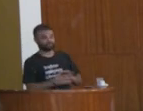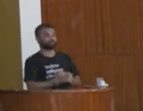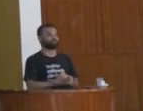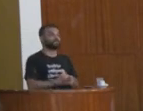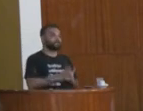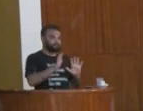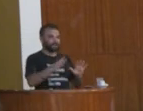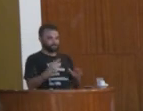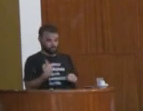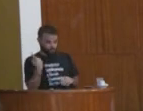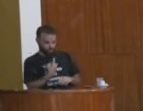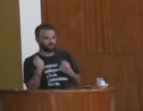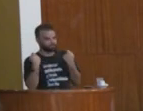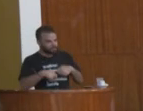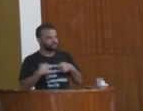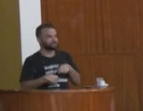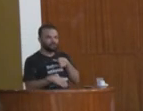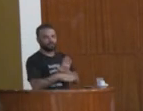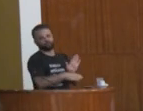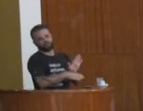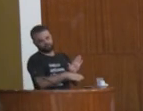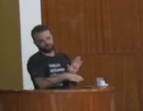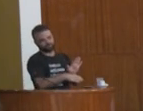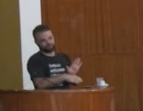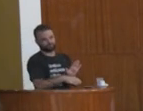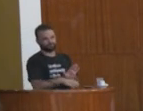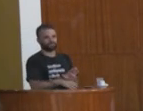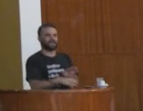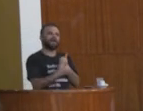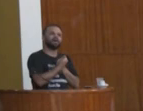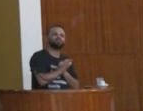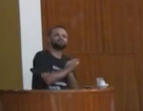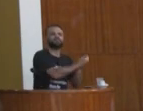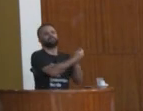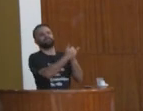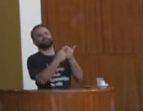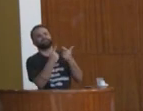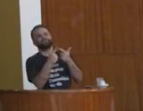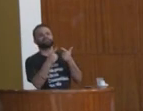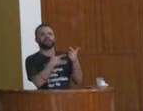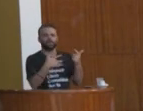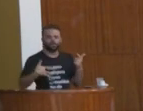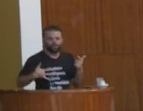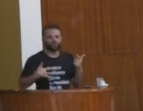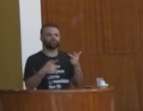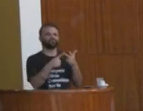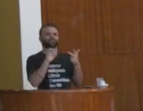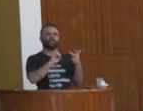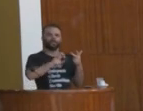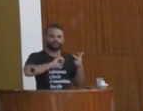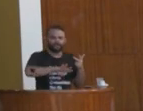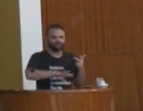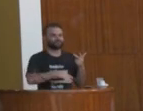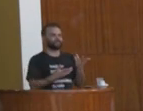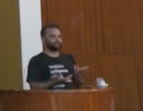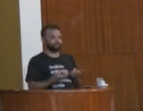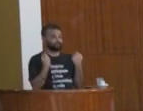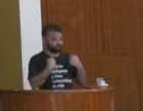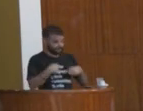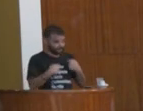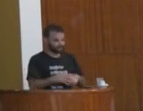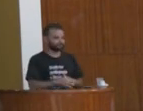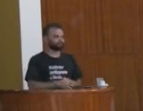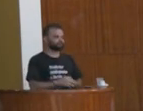nossa parte, nós enquanto serviços, seja na assistência, seja na saúde, seja na educação. Então, a